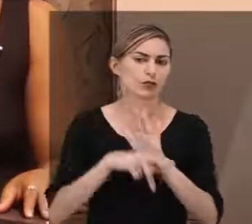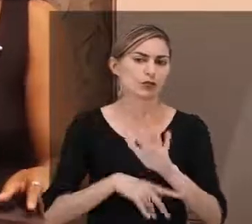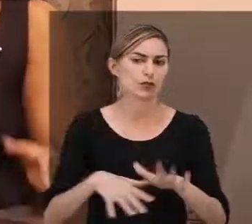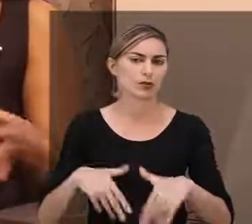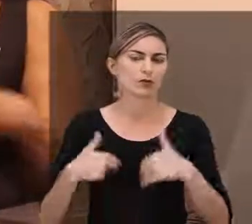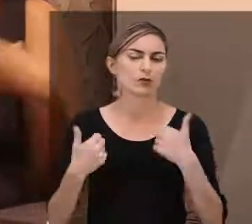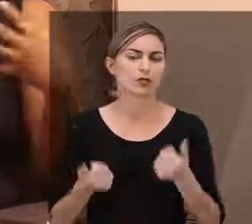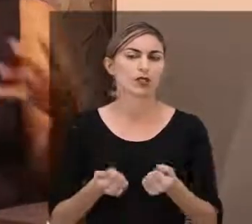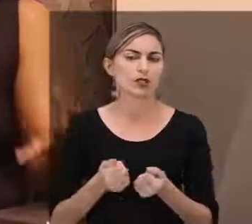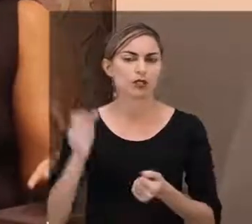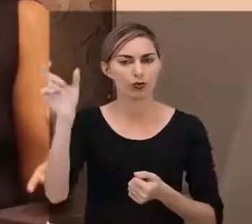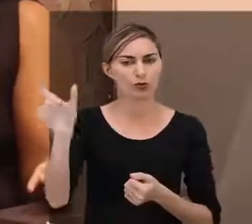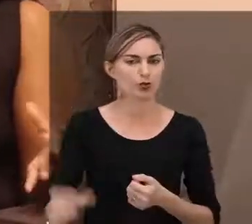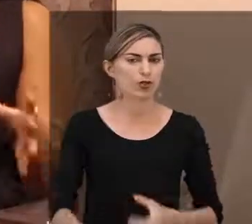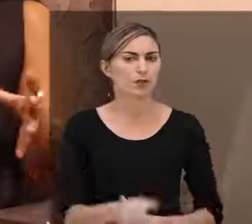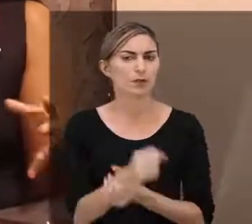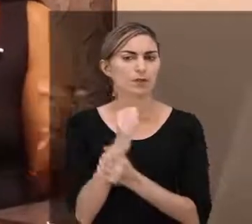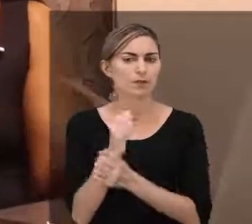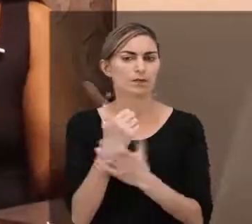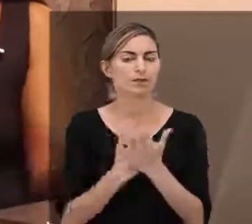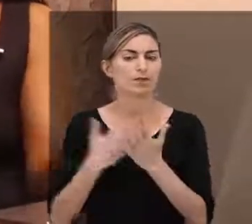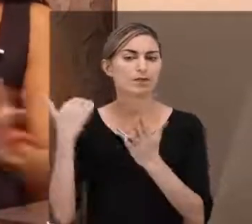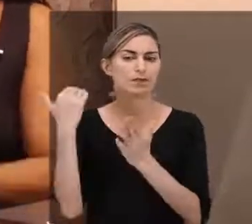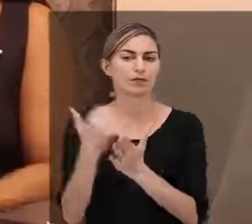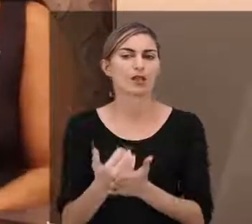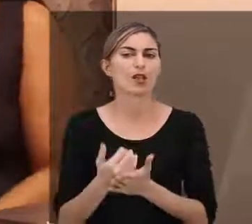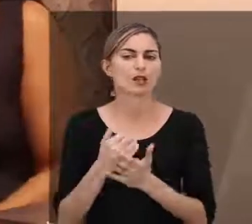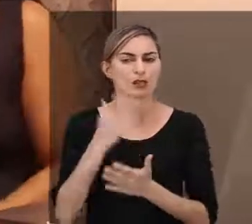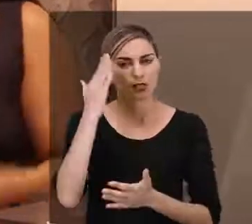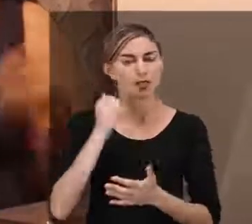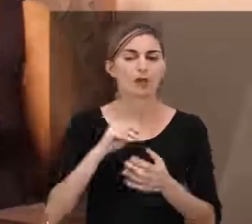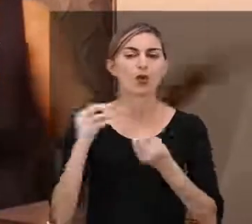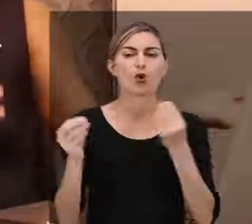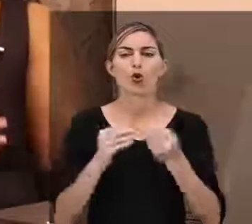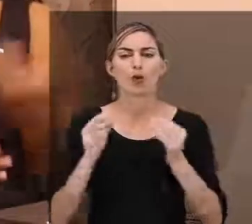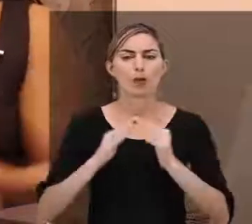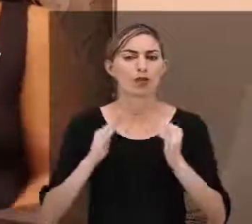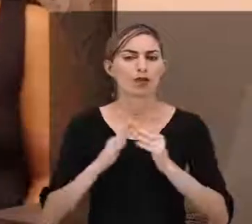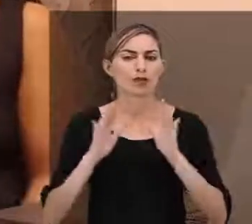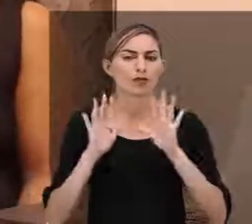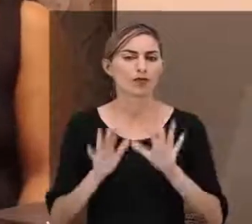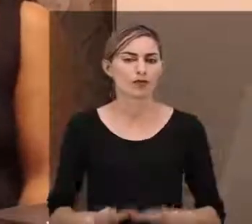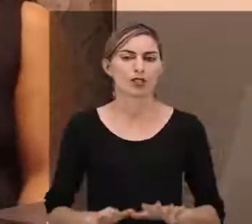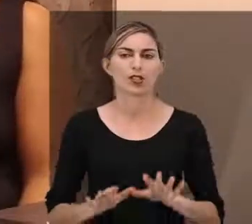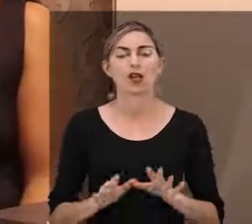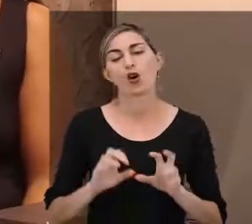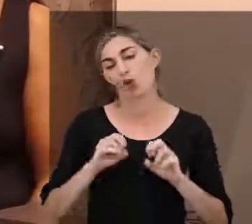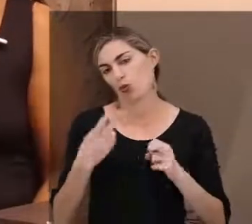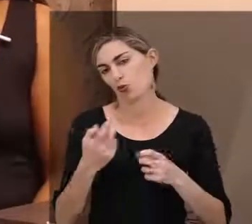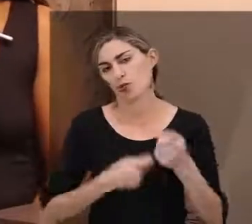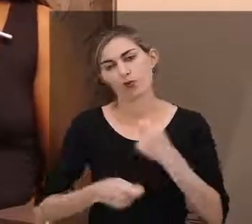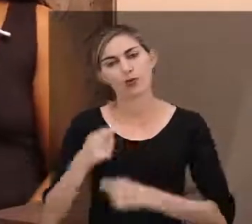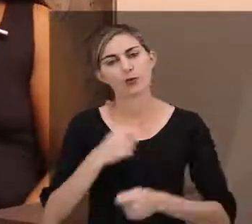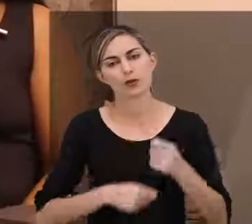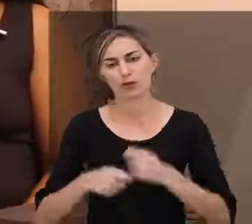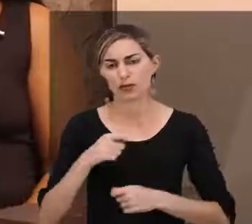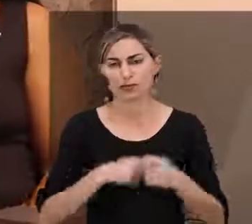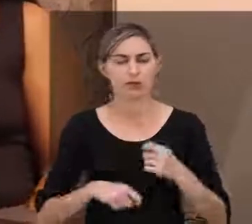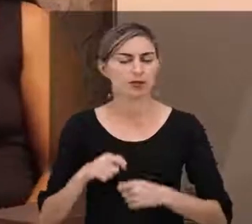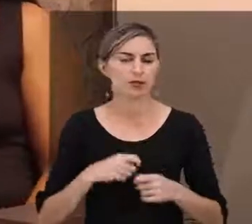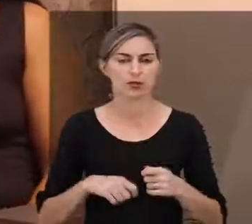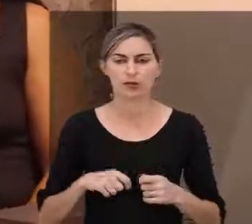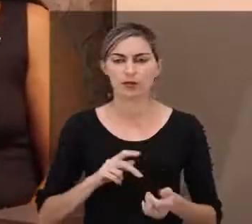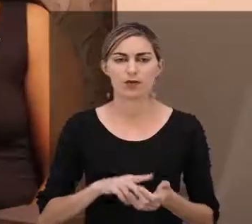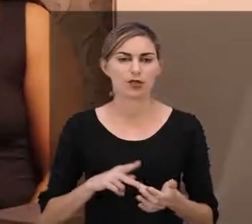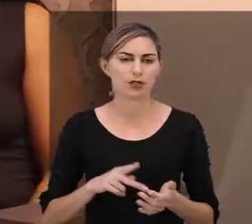melhor. Que o cliente vai estar mais seguro e vai saber realmente como o seu lar vai ficar ou seu ambiente comercial. Perfeito. Ou